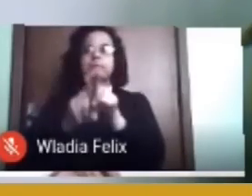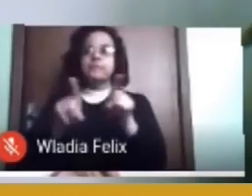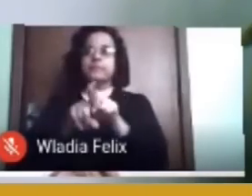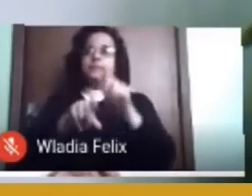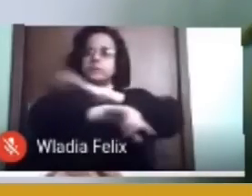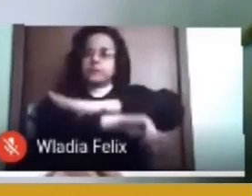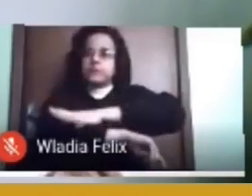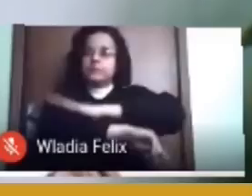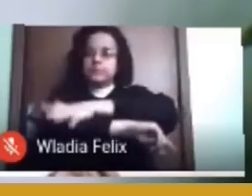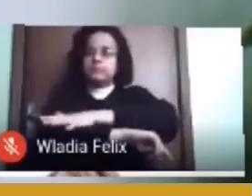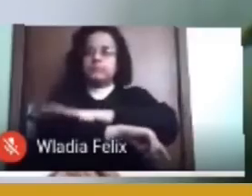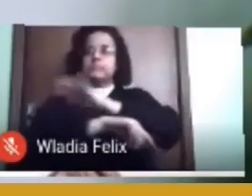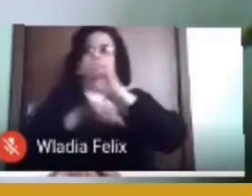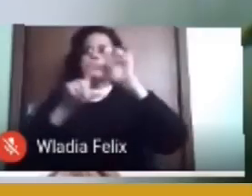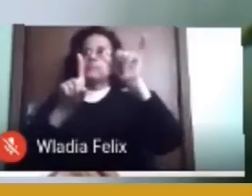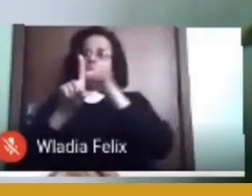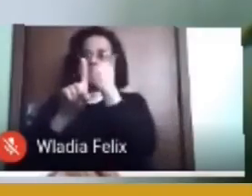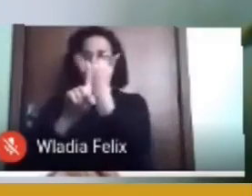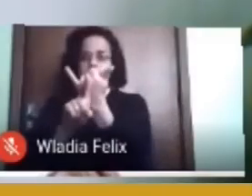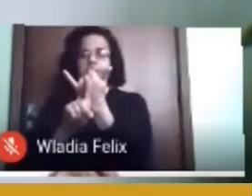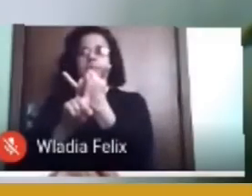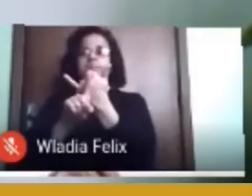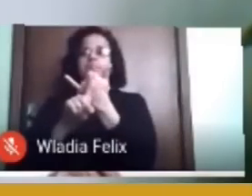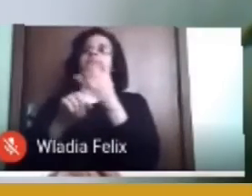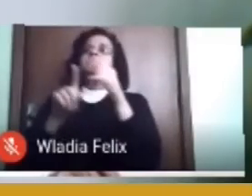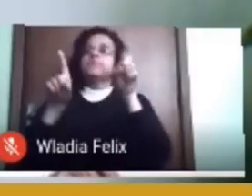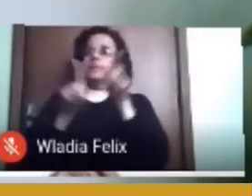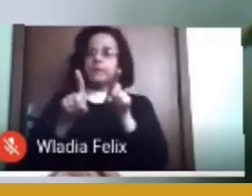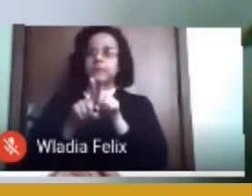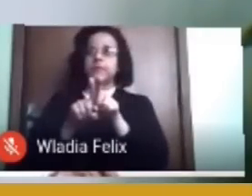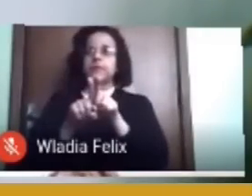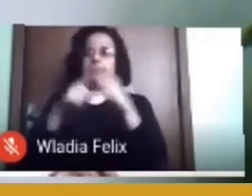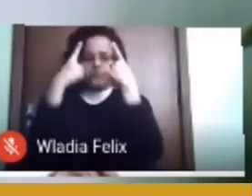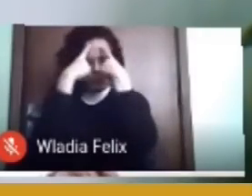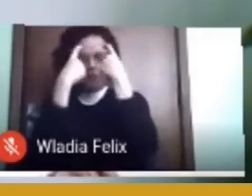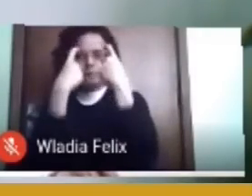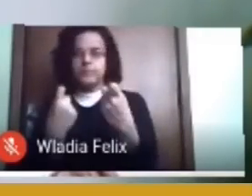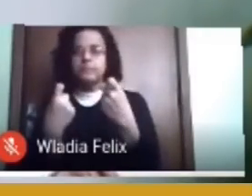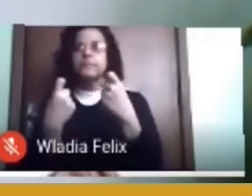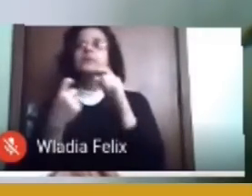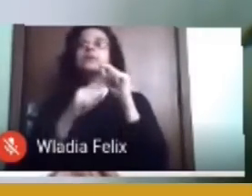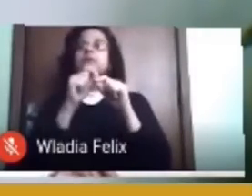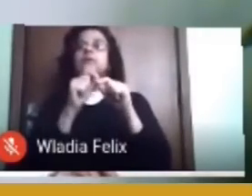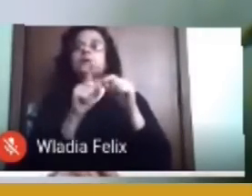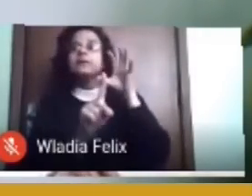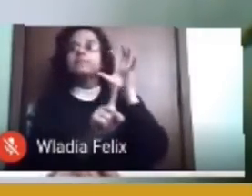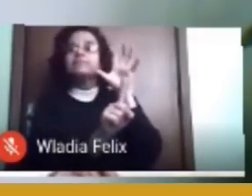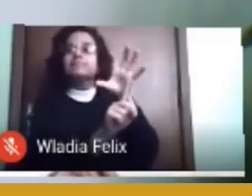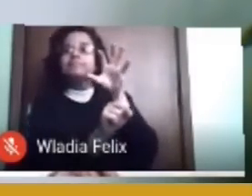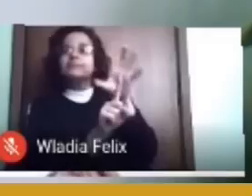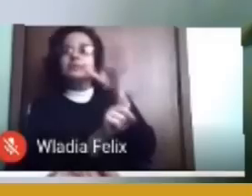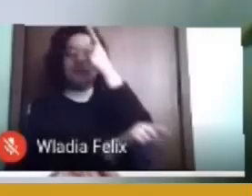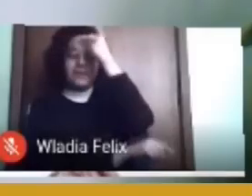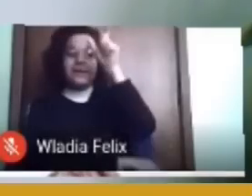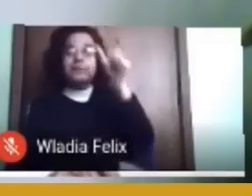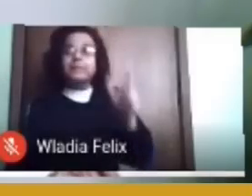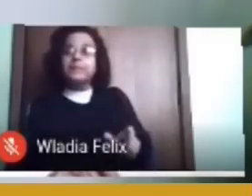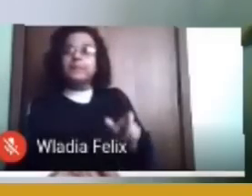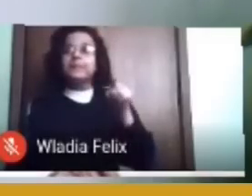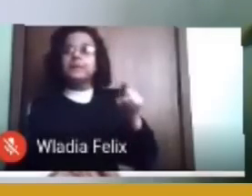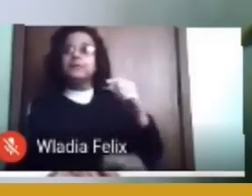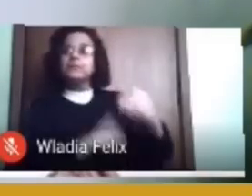sujeito, na sua formação, não só enquanto homem, que a pessoa, que a sociedade vê, mas também